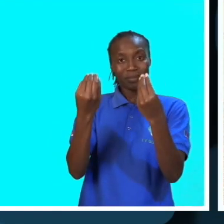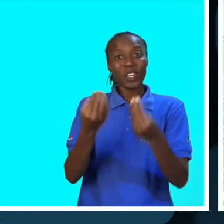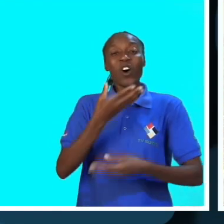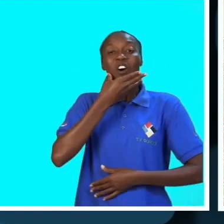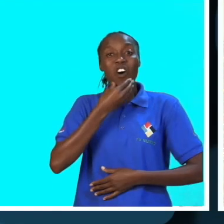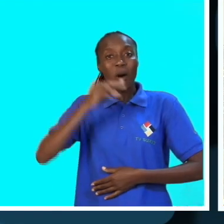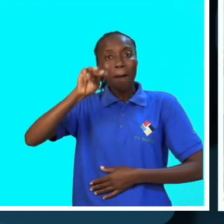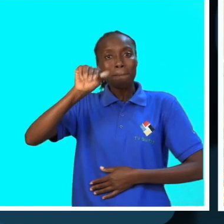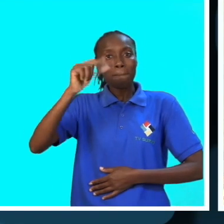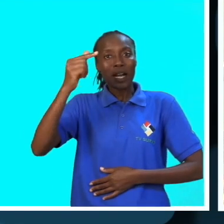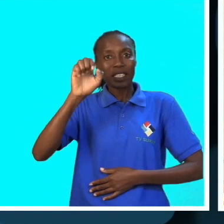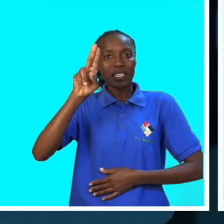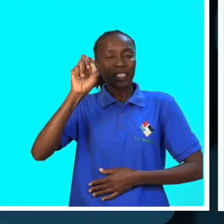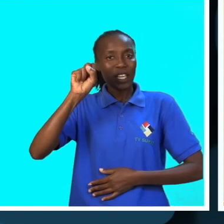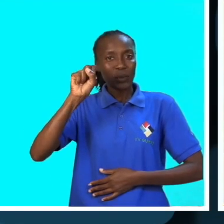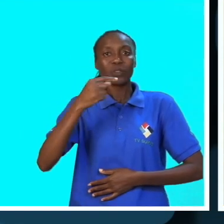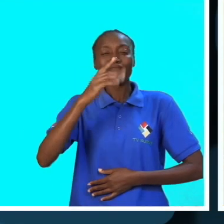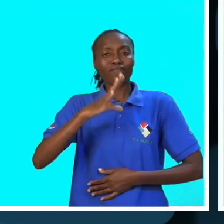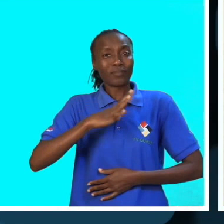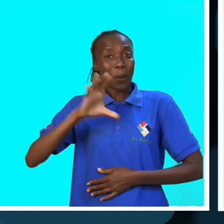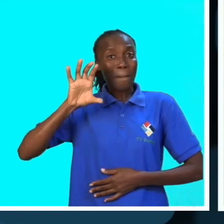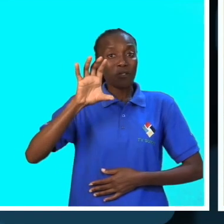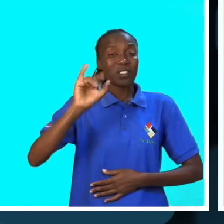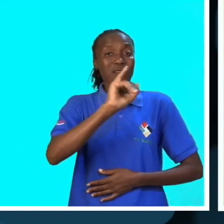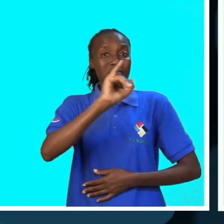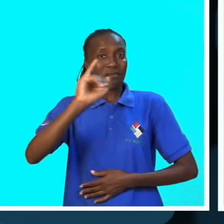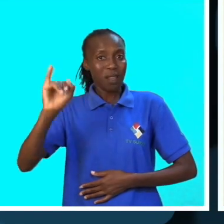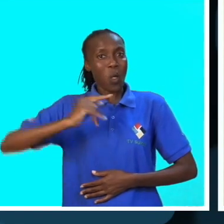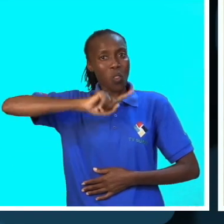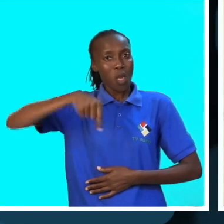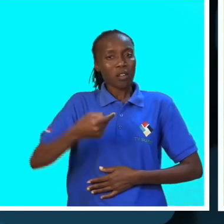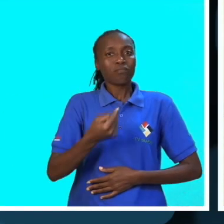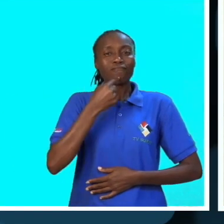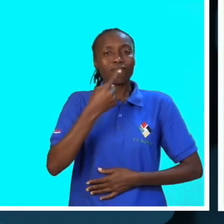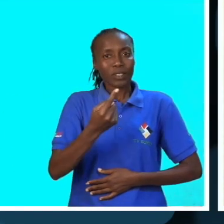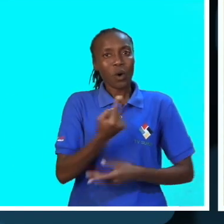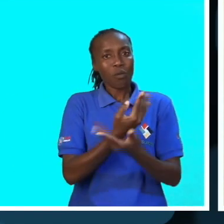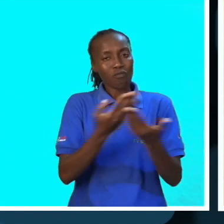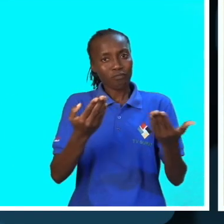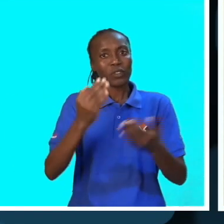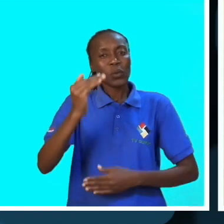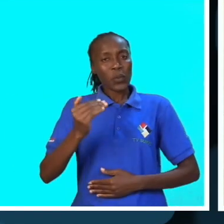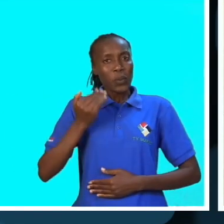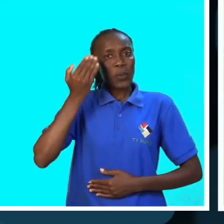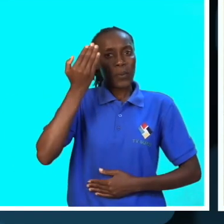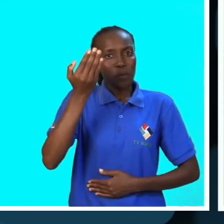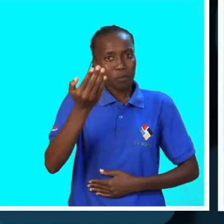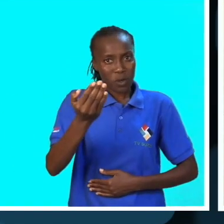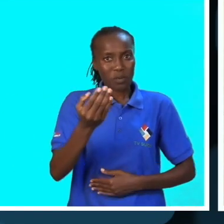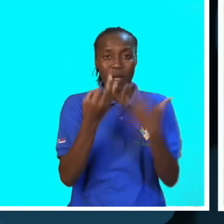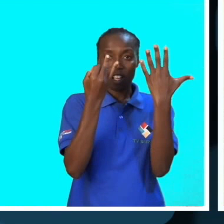ensinamento do instrutor Erick Mateus, a nível da província de Iambanes, nós nos